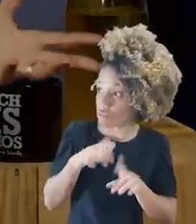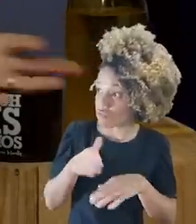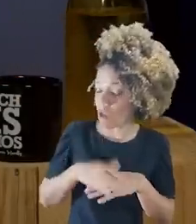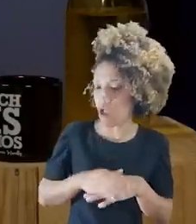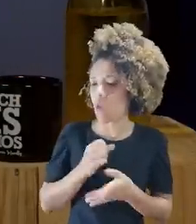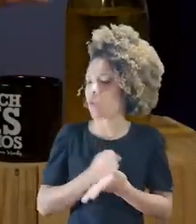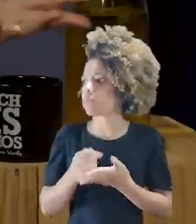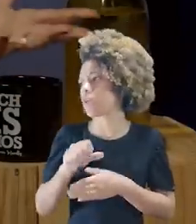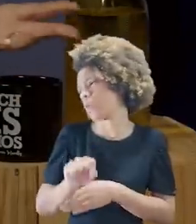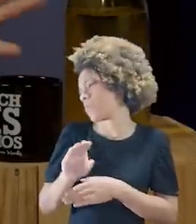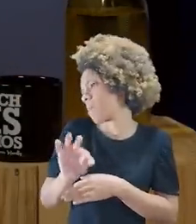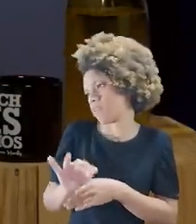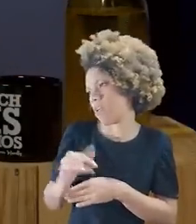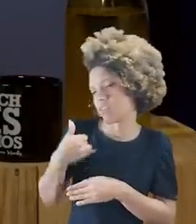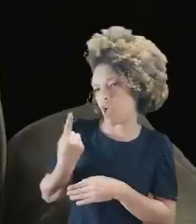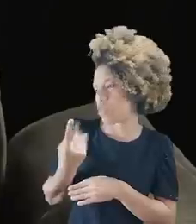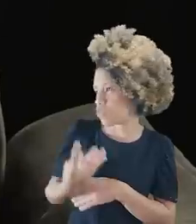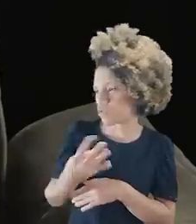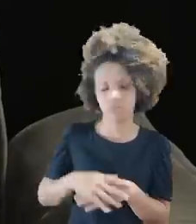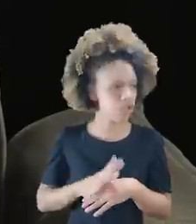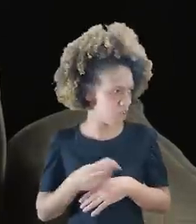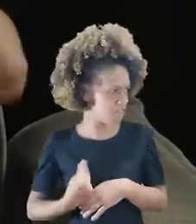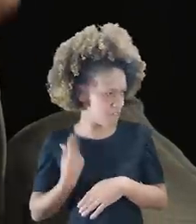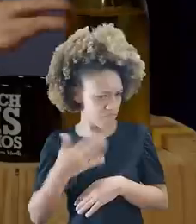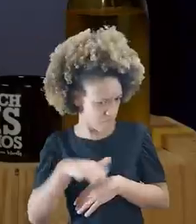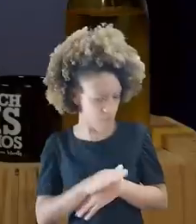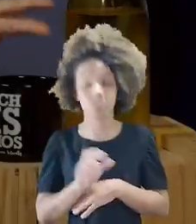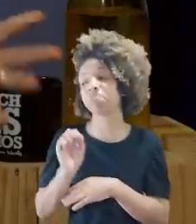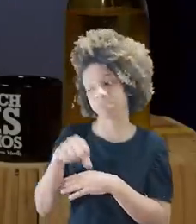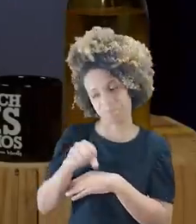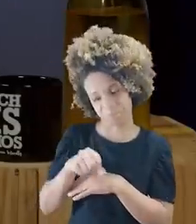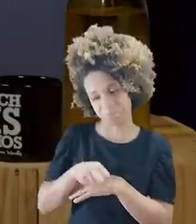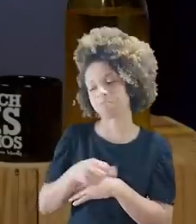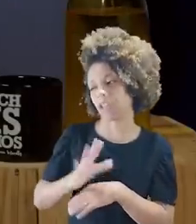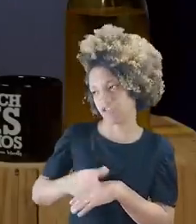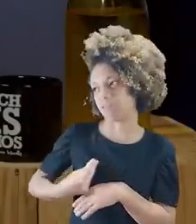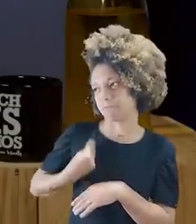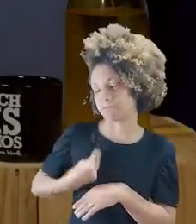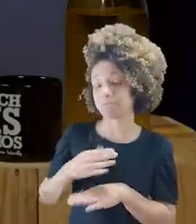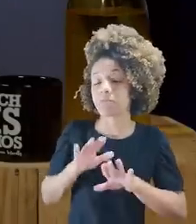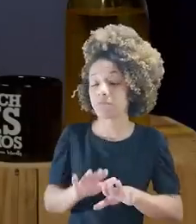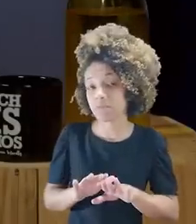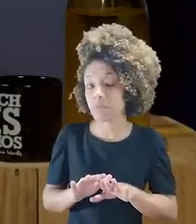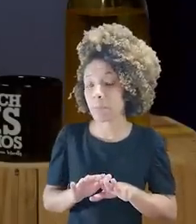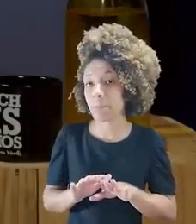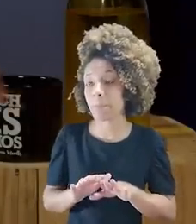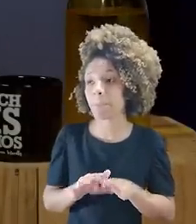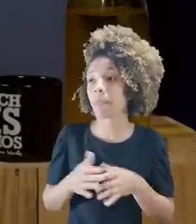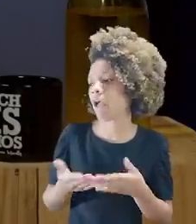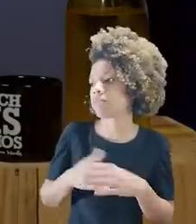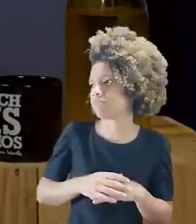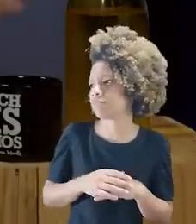era tratador da SBT desde os 14 anos exatamente então assim eh